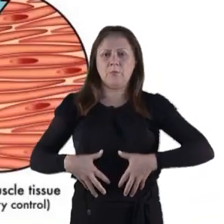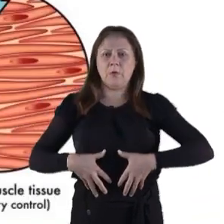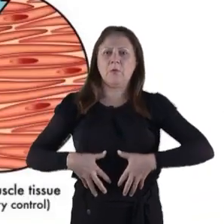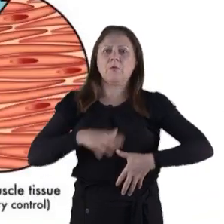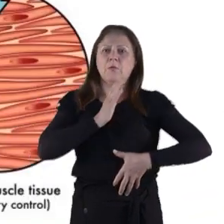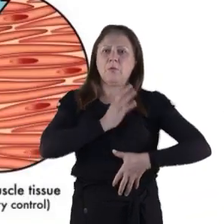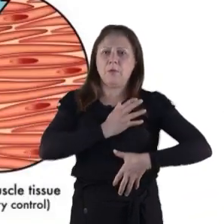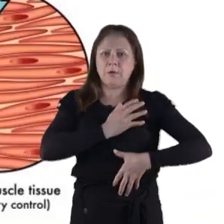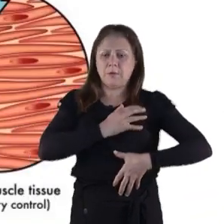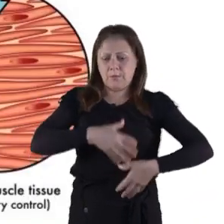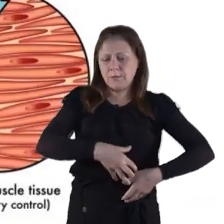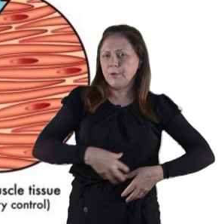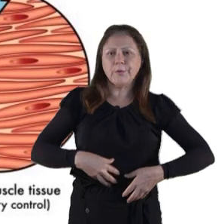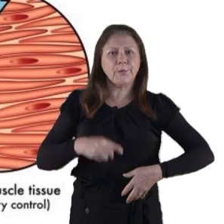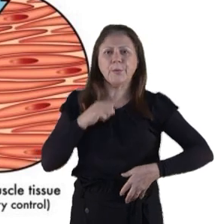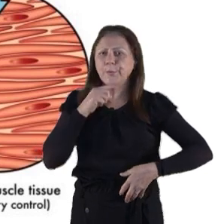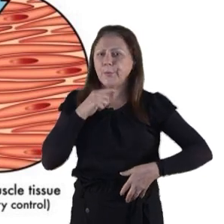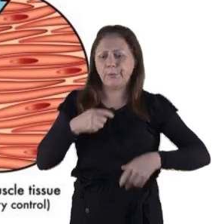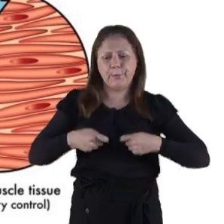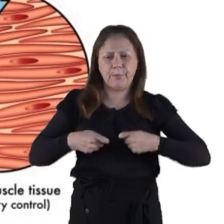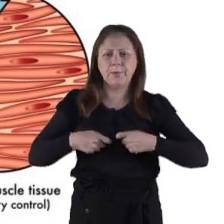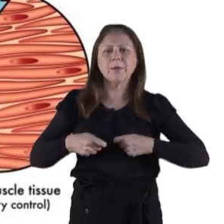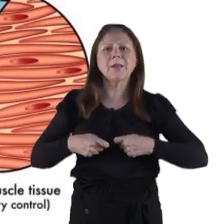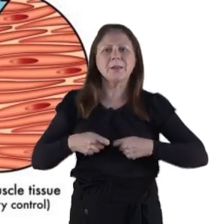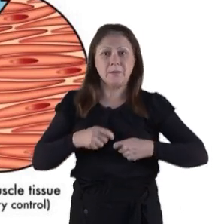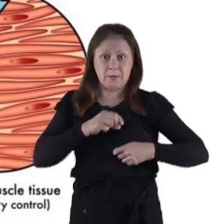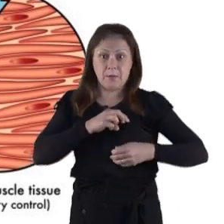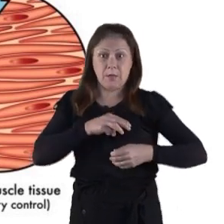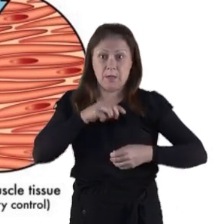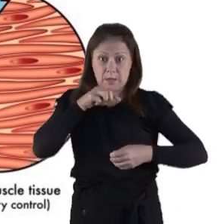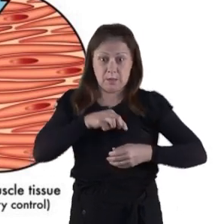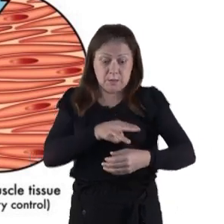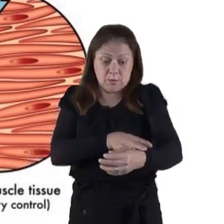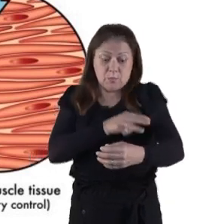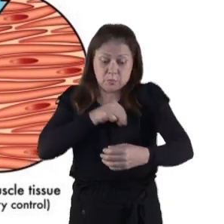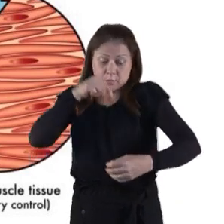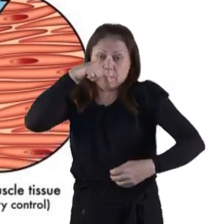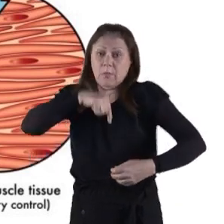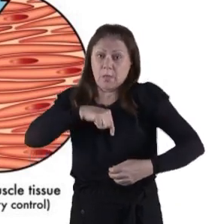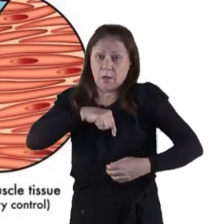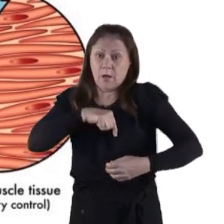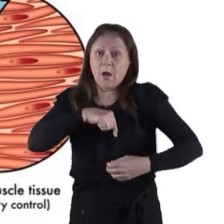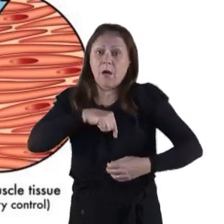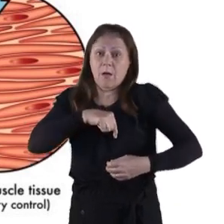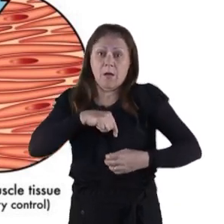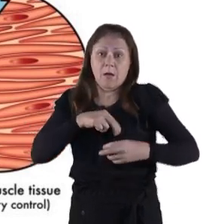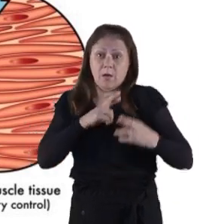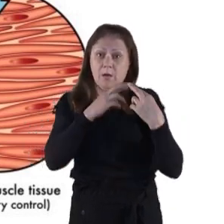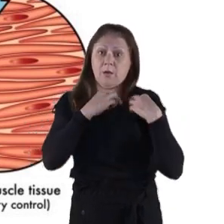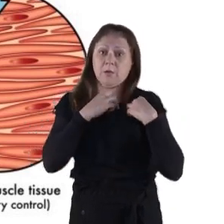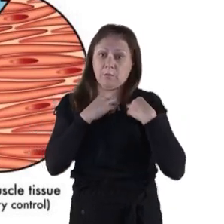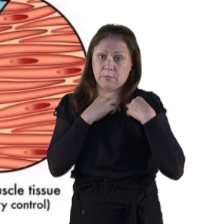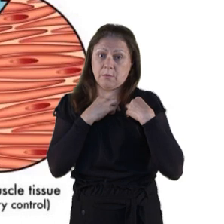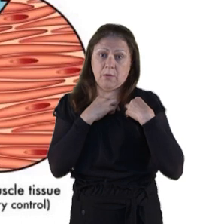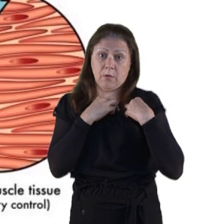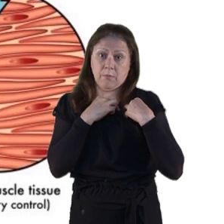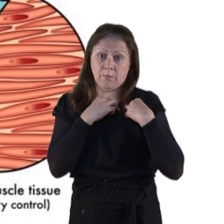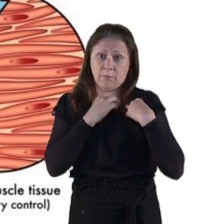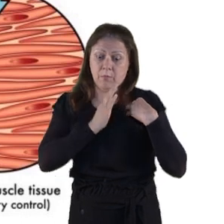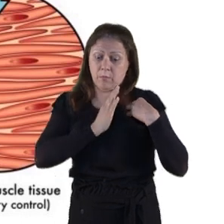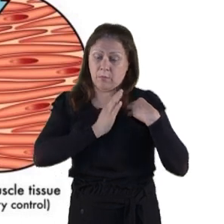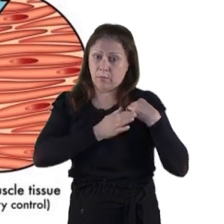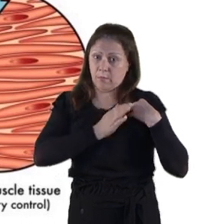coração, intestino, nada disso a gente pensa em mexer. Então, esses músculos, eles têm um movimento involuntário, né? A gente não mexe com